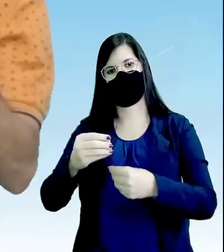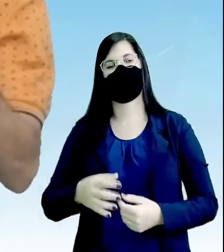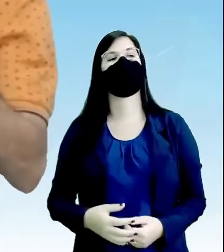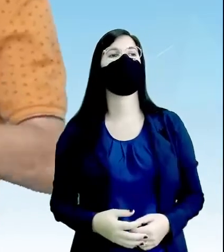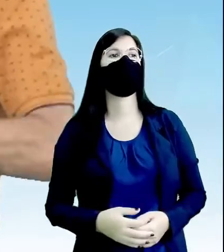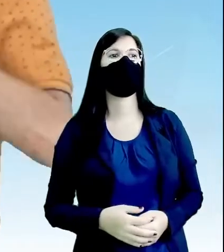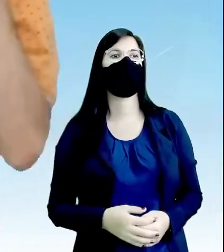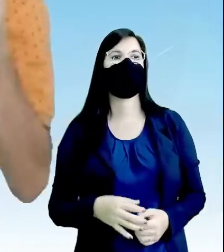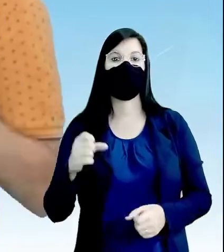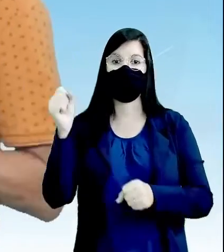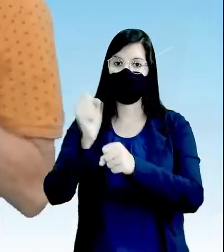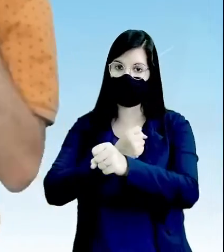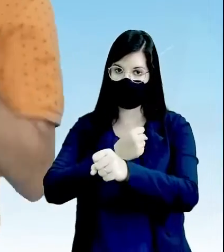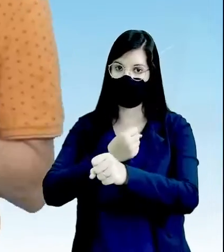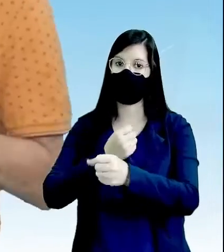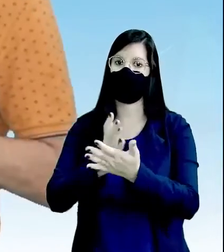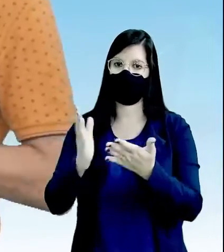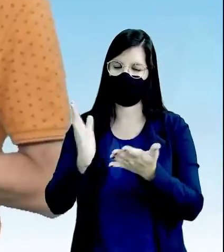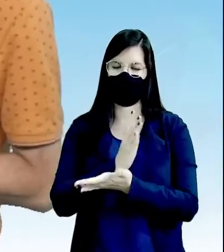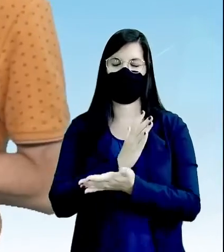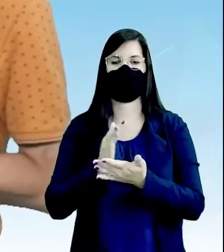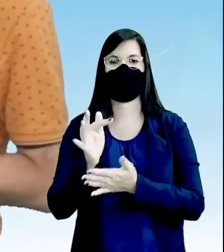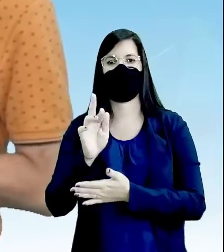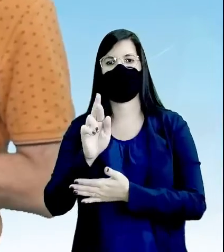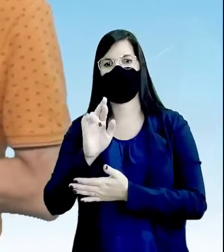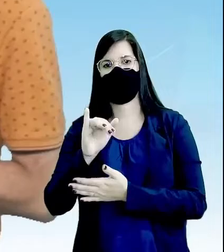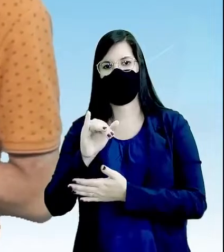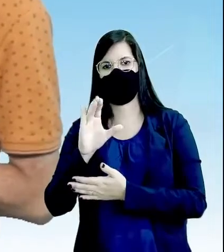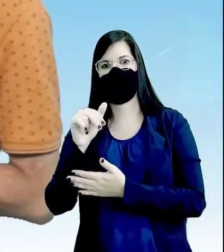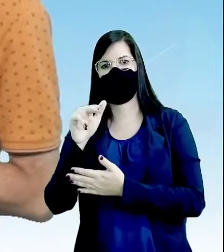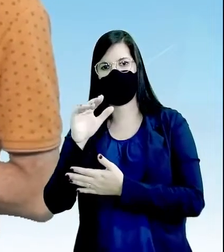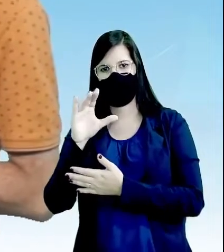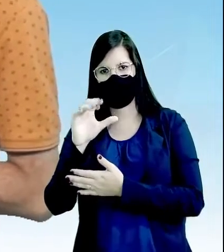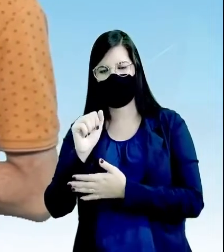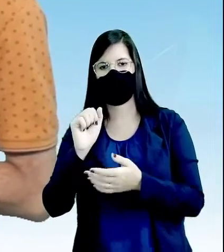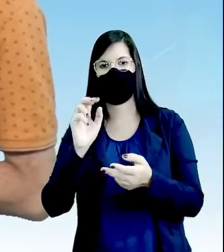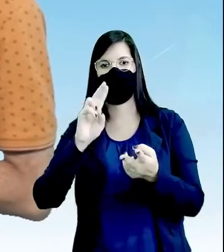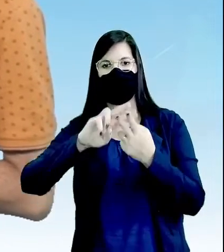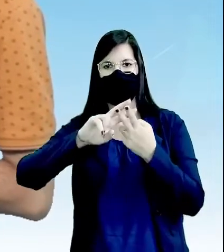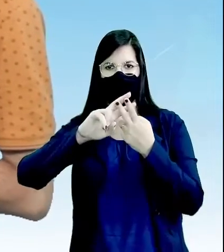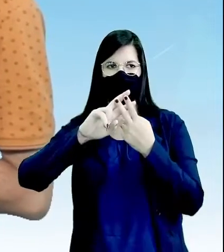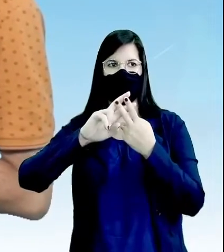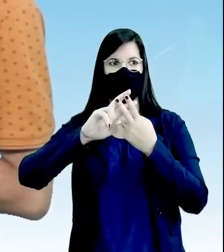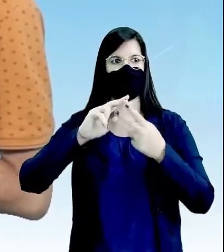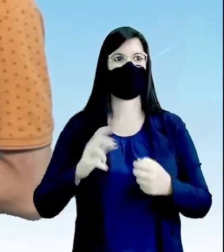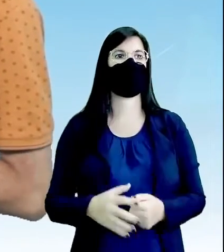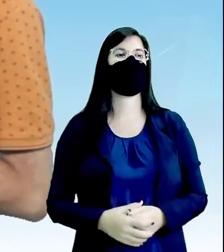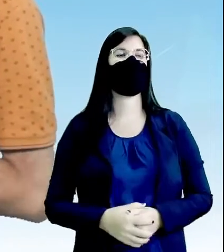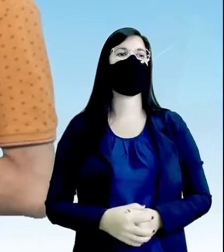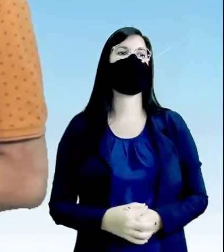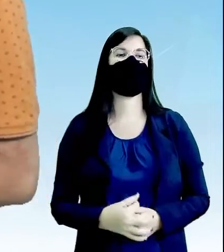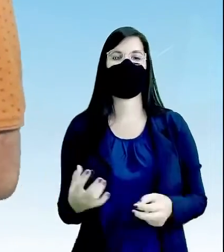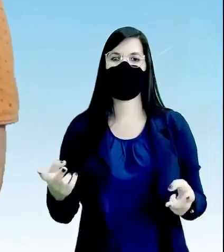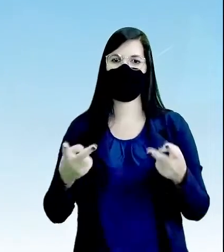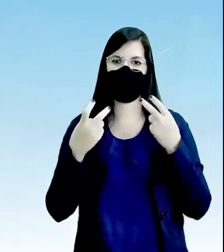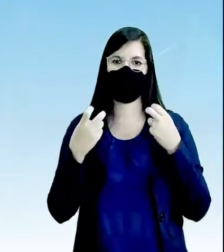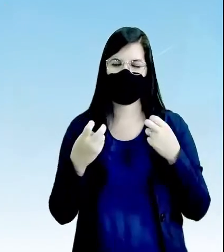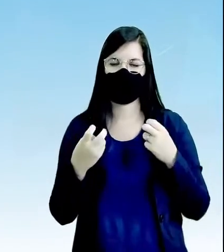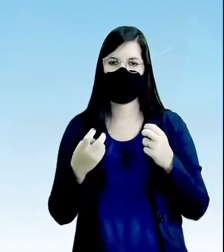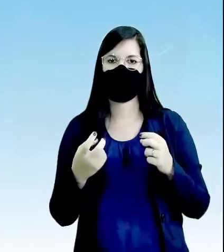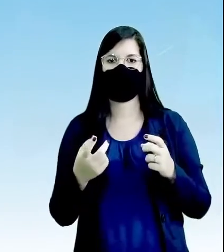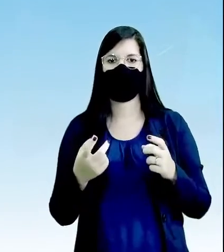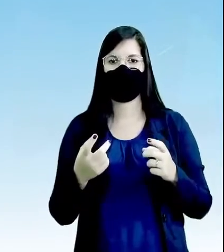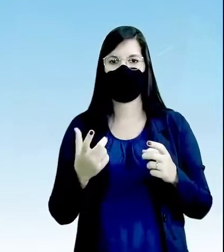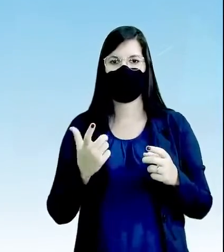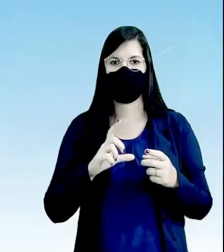Mataram alguns e Frei Caneca, por exemplo, foi preso. professor, a gente já observa essa questão da